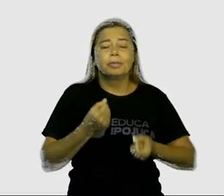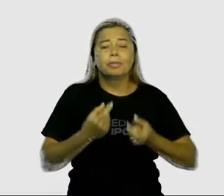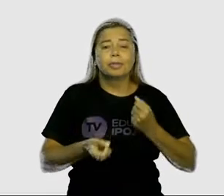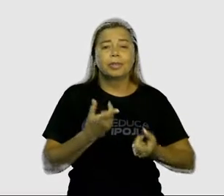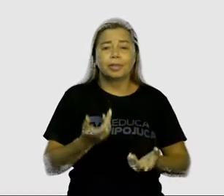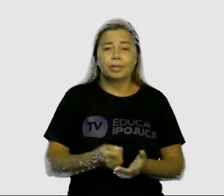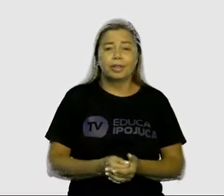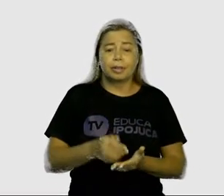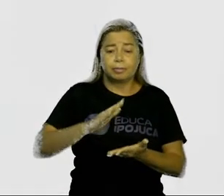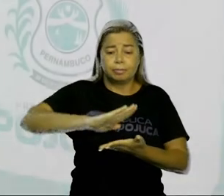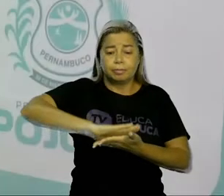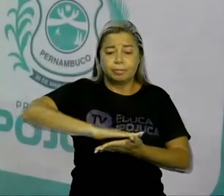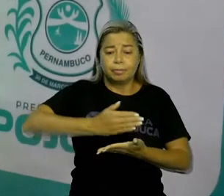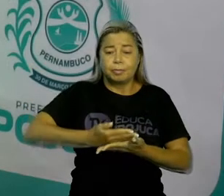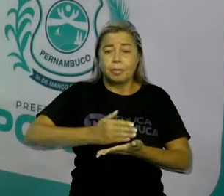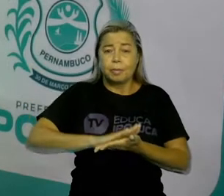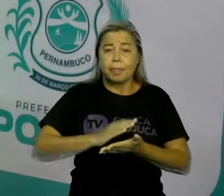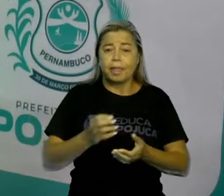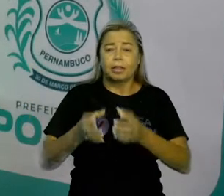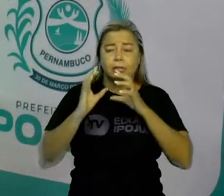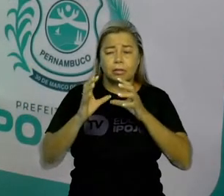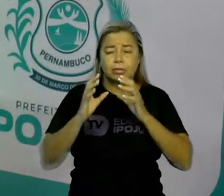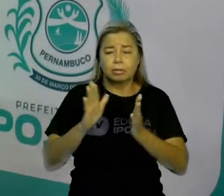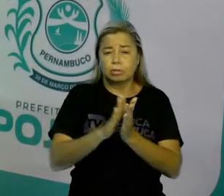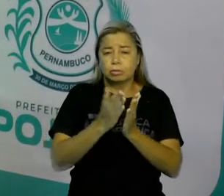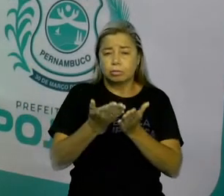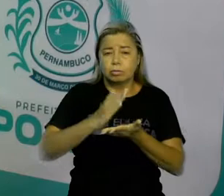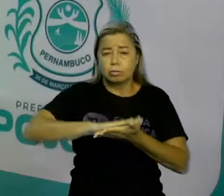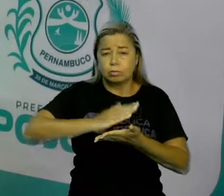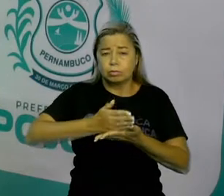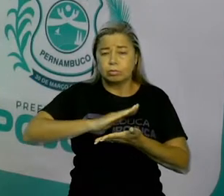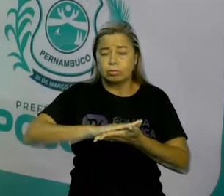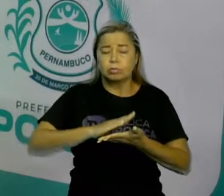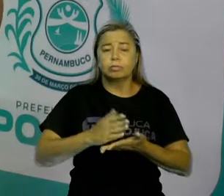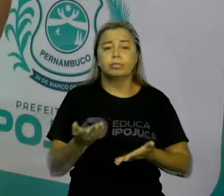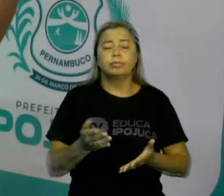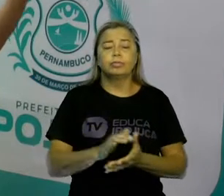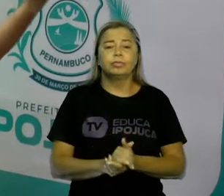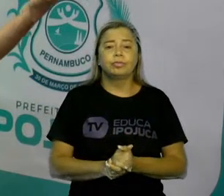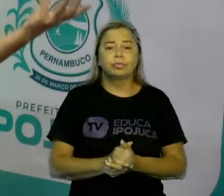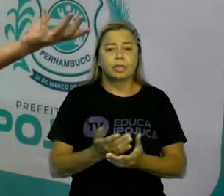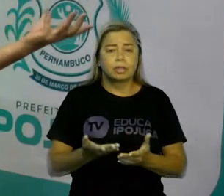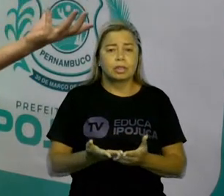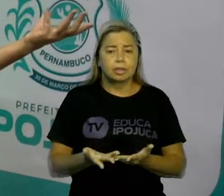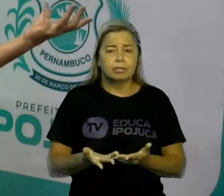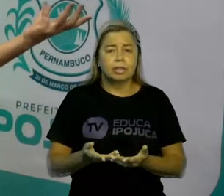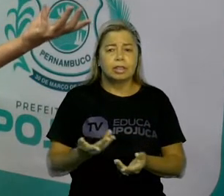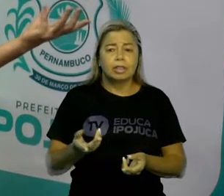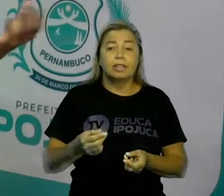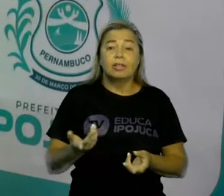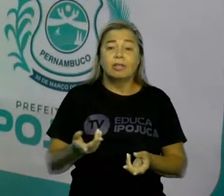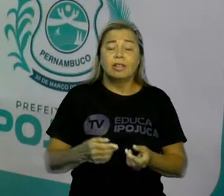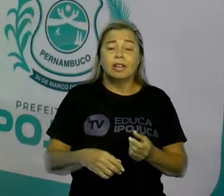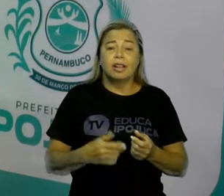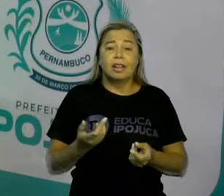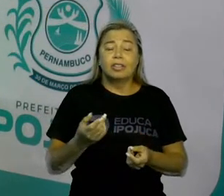comidas, como tapioca e coisas que a gente vê, é acostumado comer no São João,